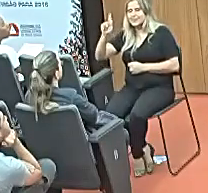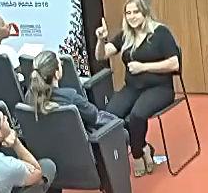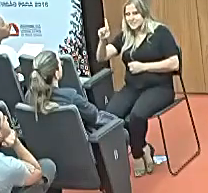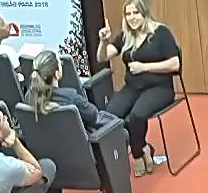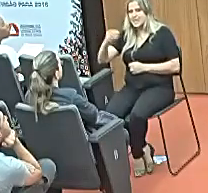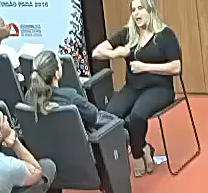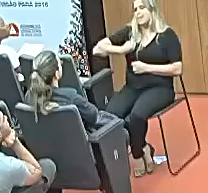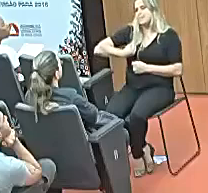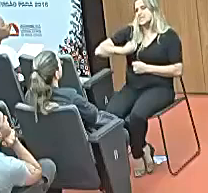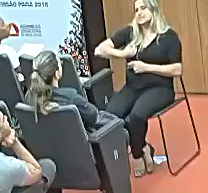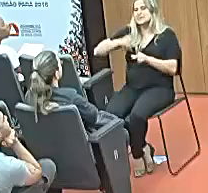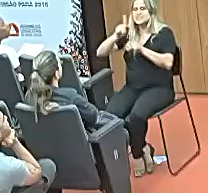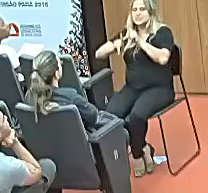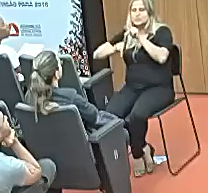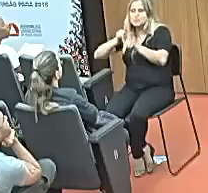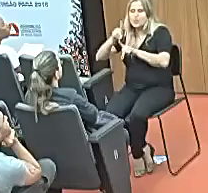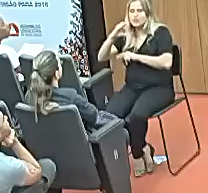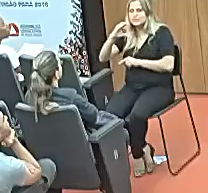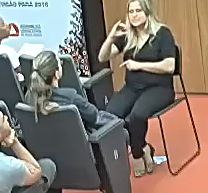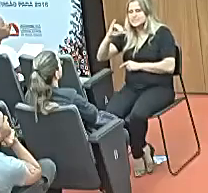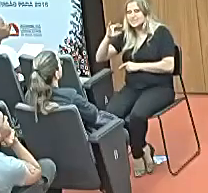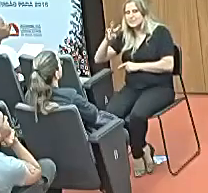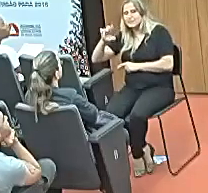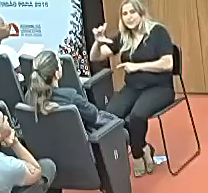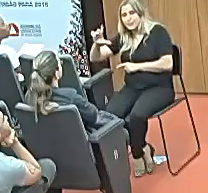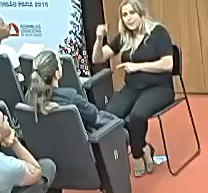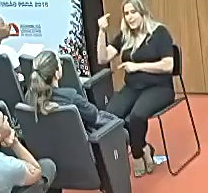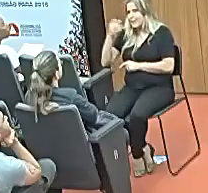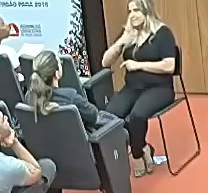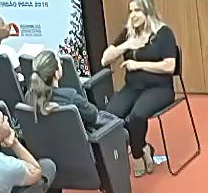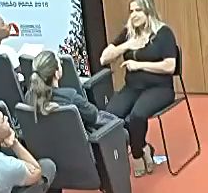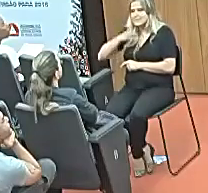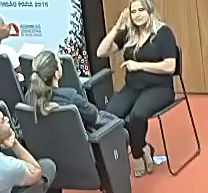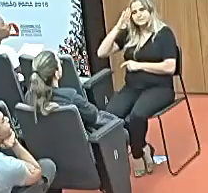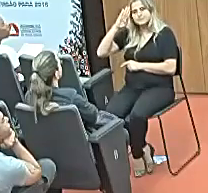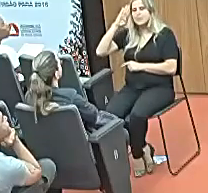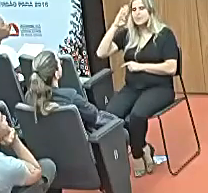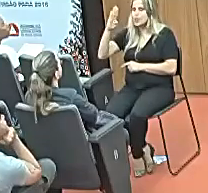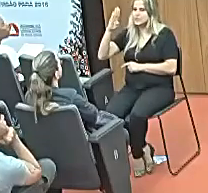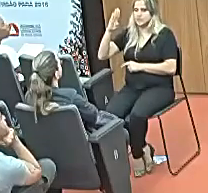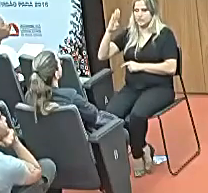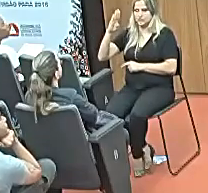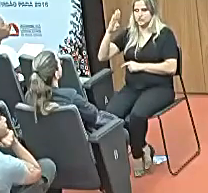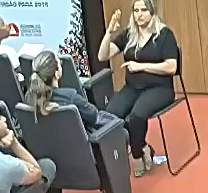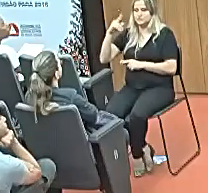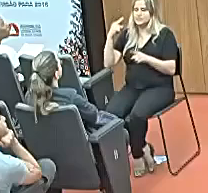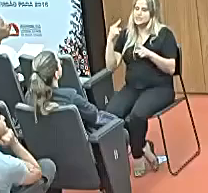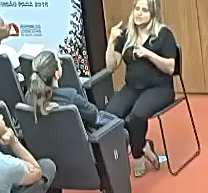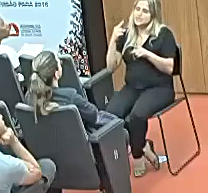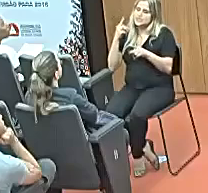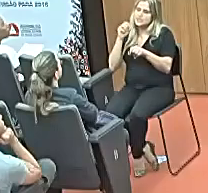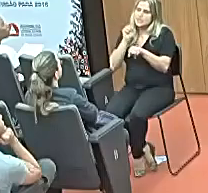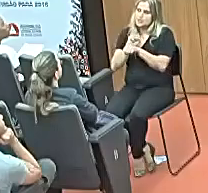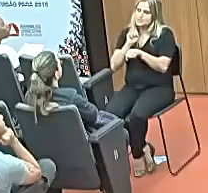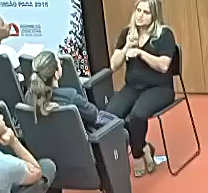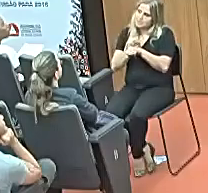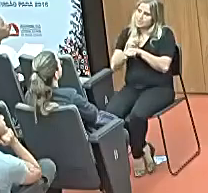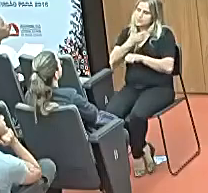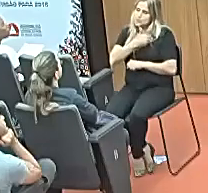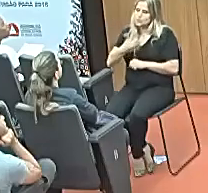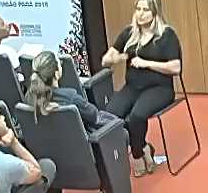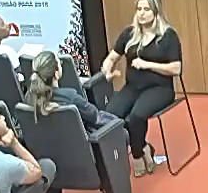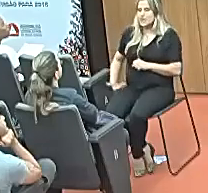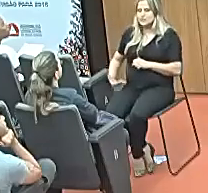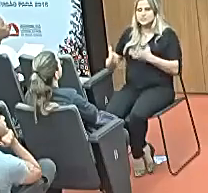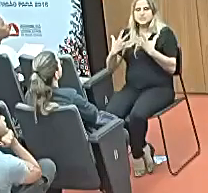popular isso é um processo muito importante na democracia espero que os governos que estão aí